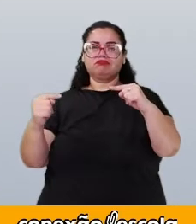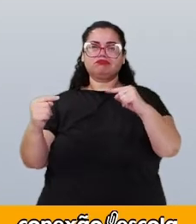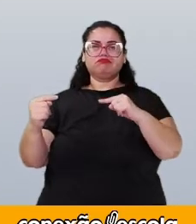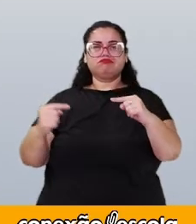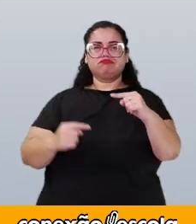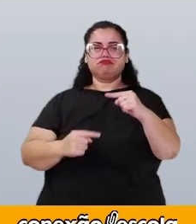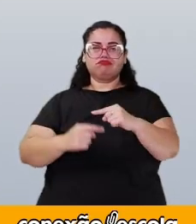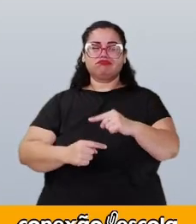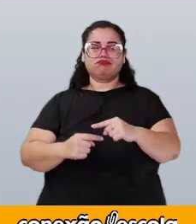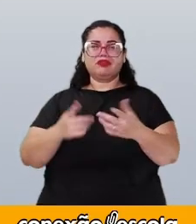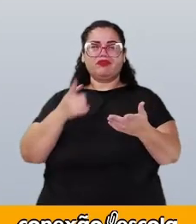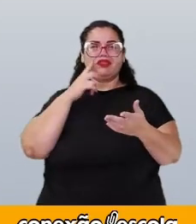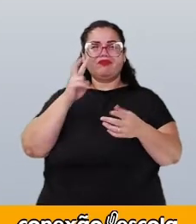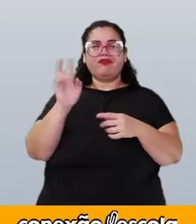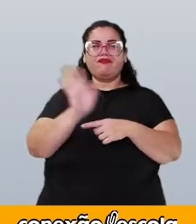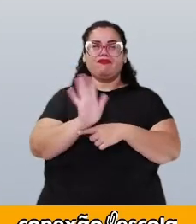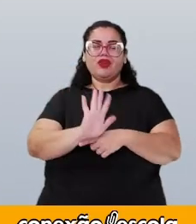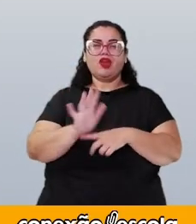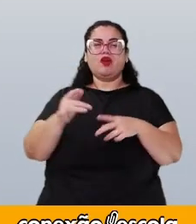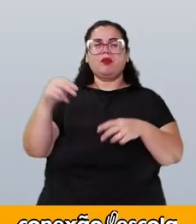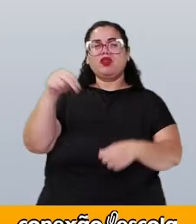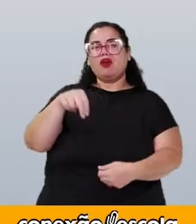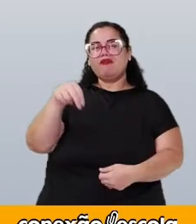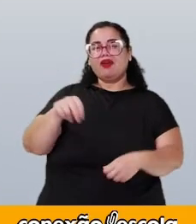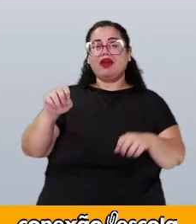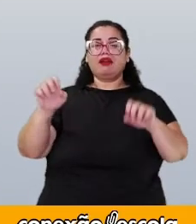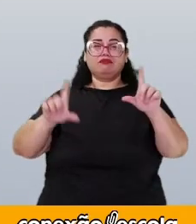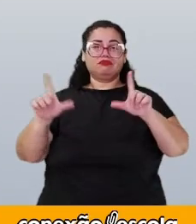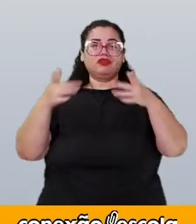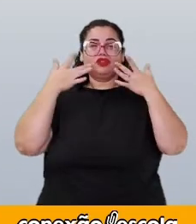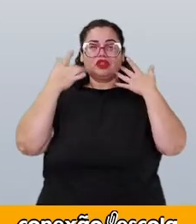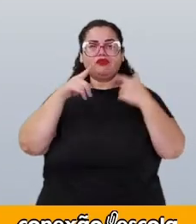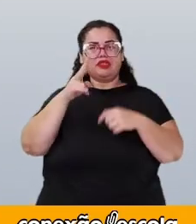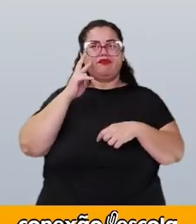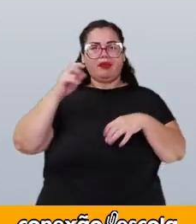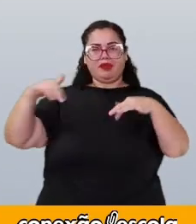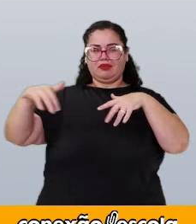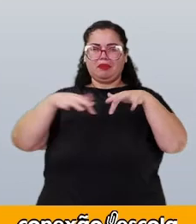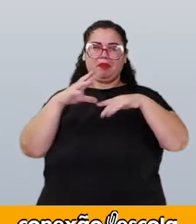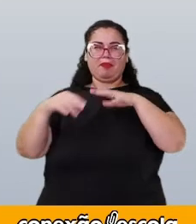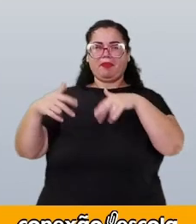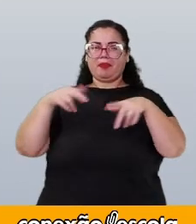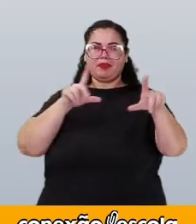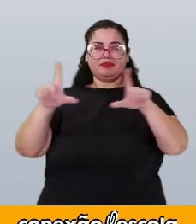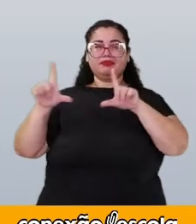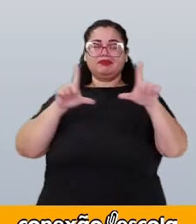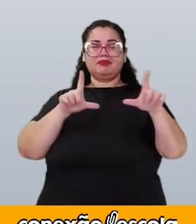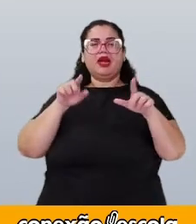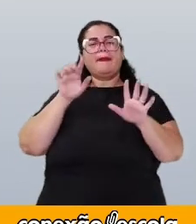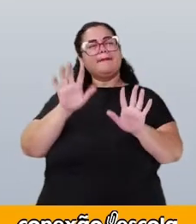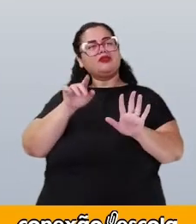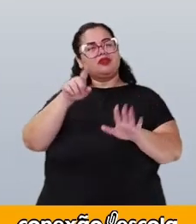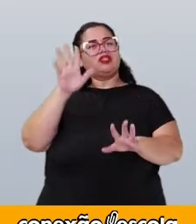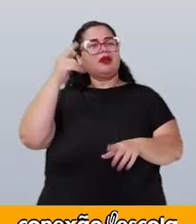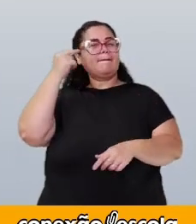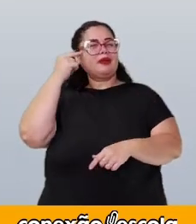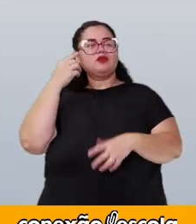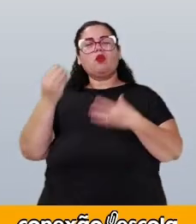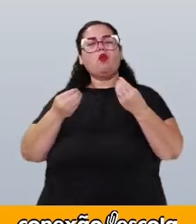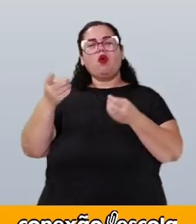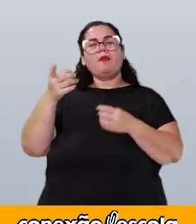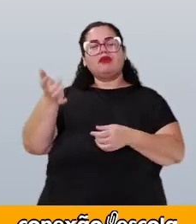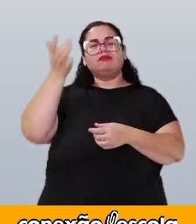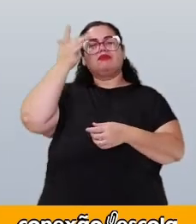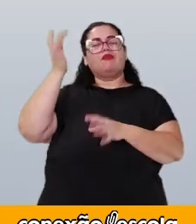uma novela, uma peça de teatro, você vê os personagens encenando, mas você já parou para pensar como esses textos